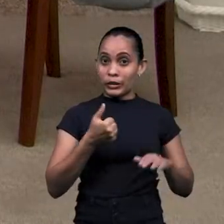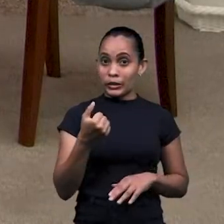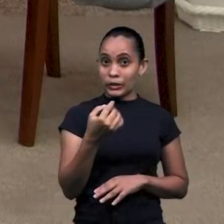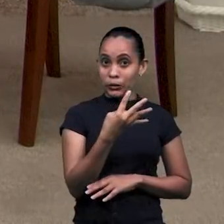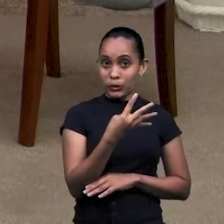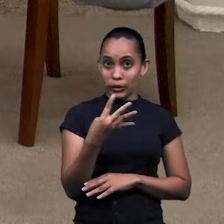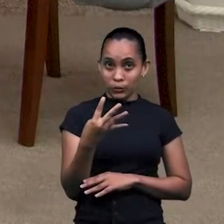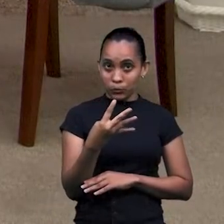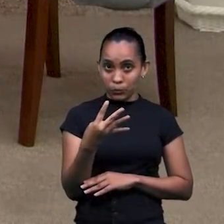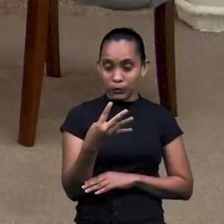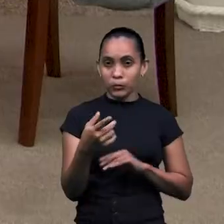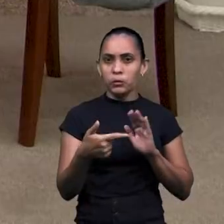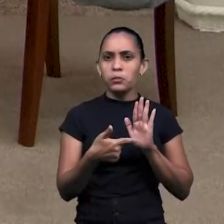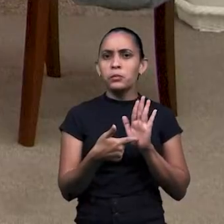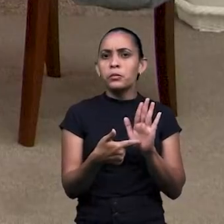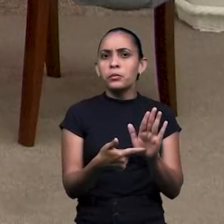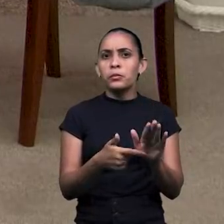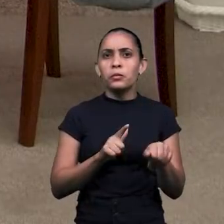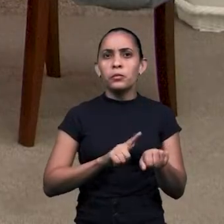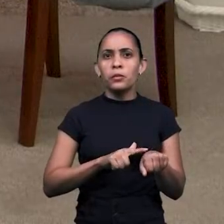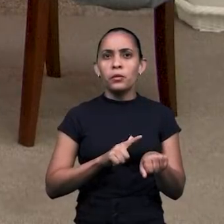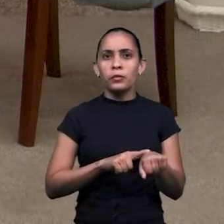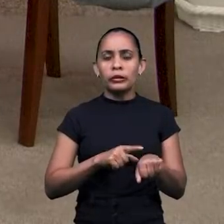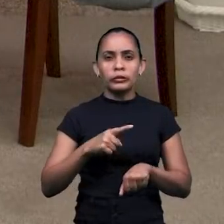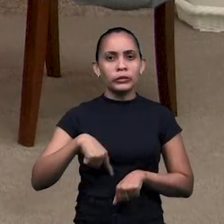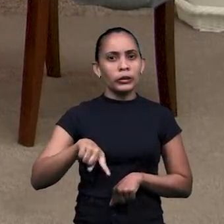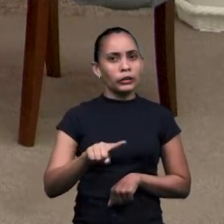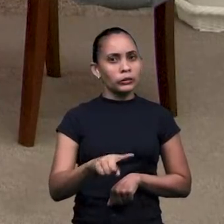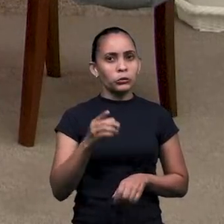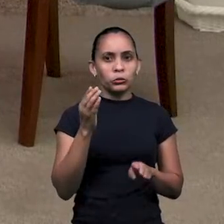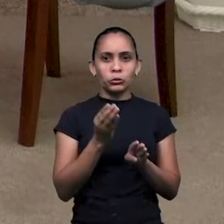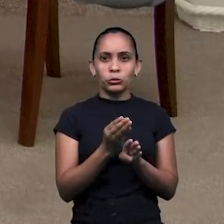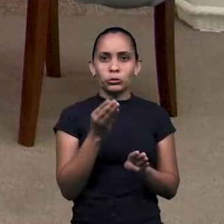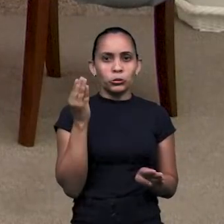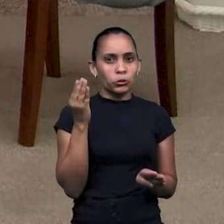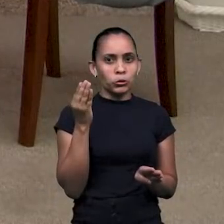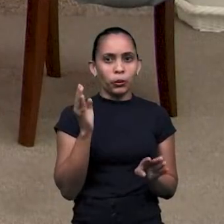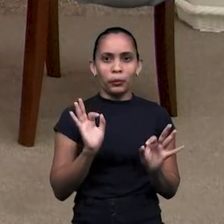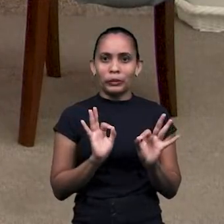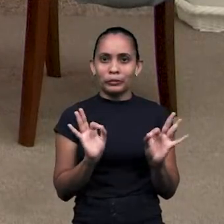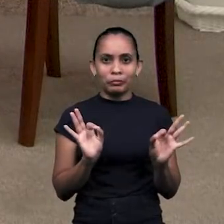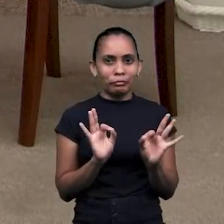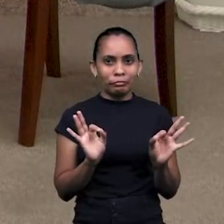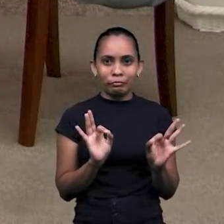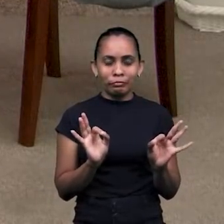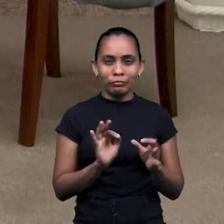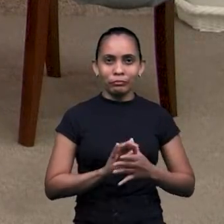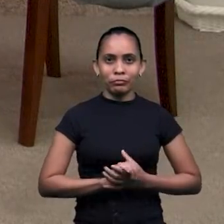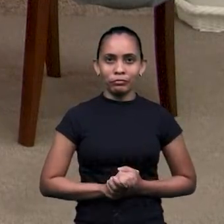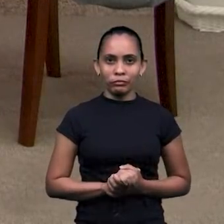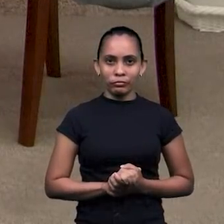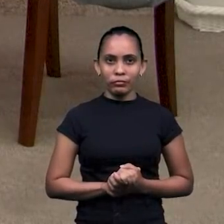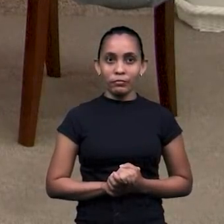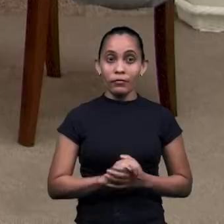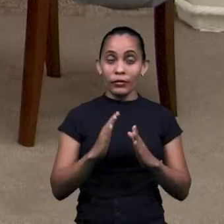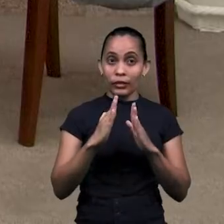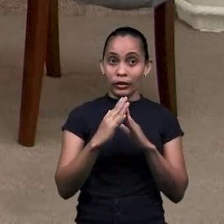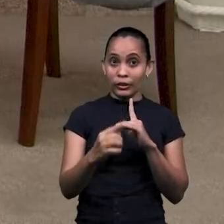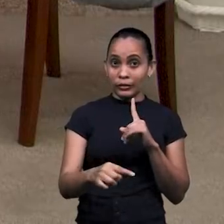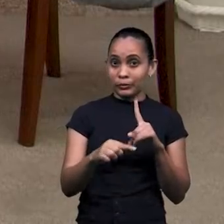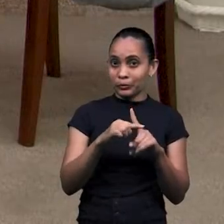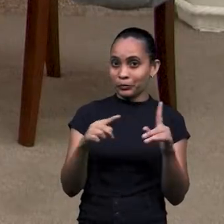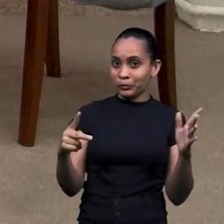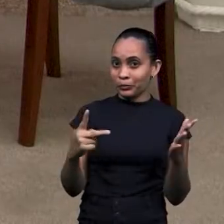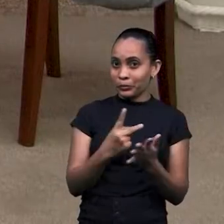14, aqui comenta que não puderam decifrar o enigma em 3 dias. E é assim que a